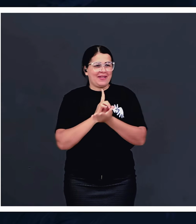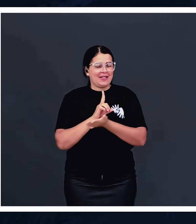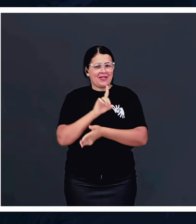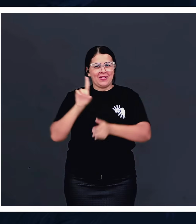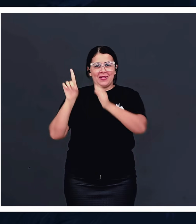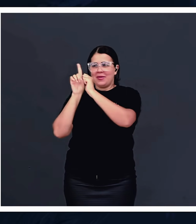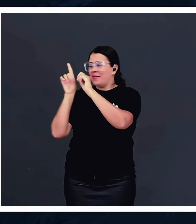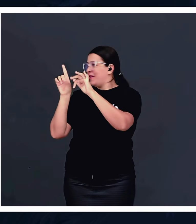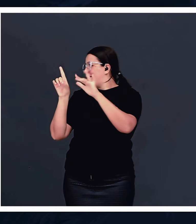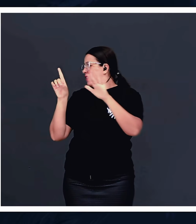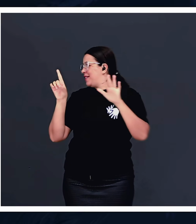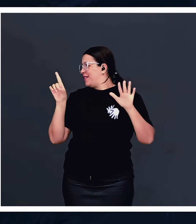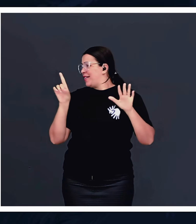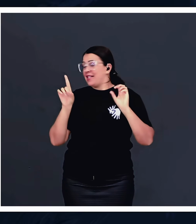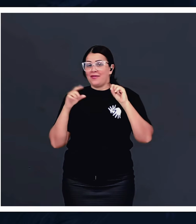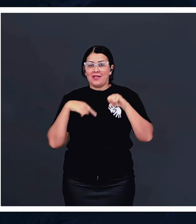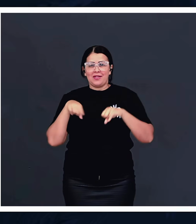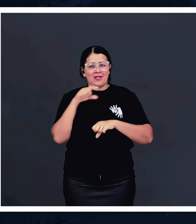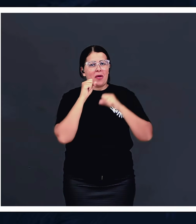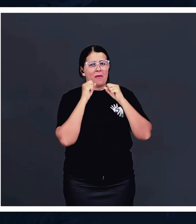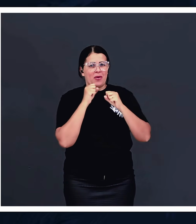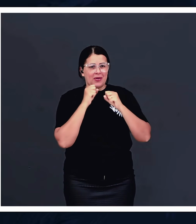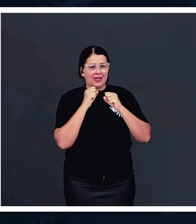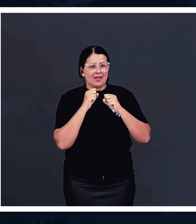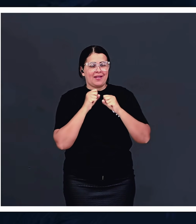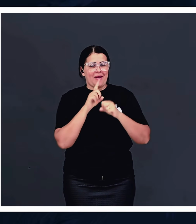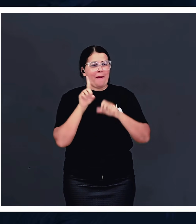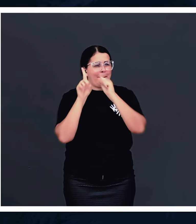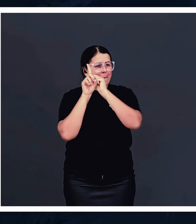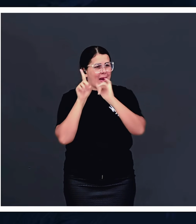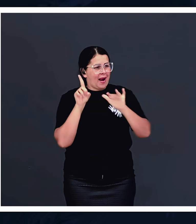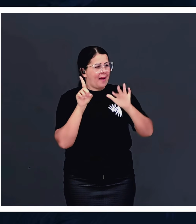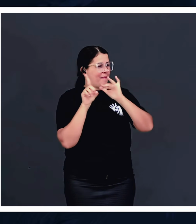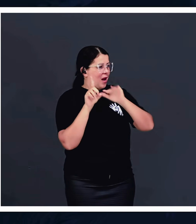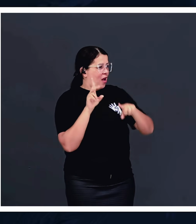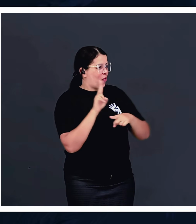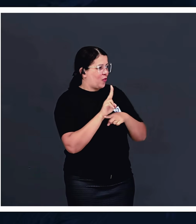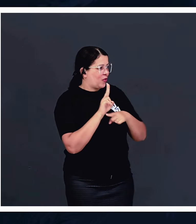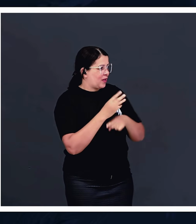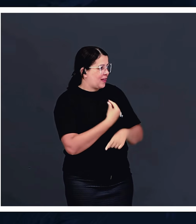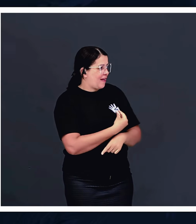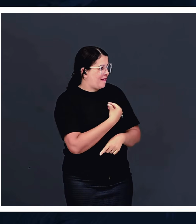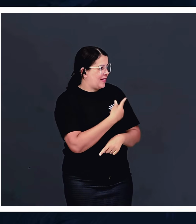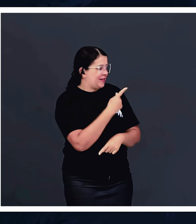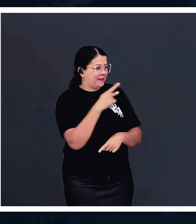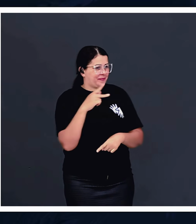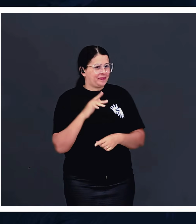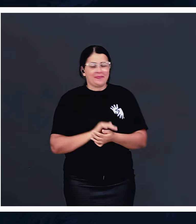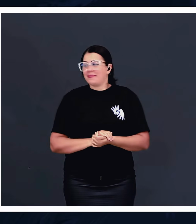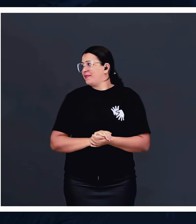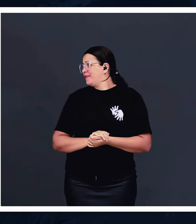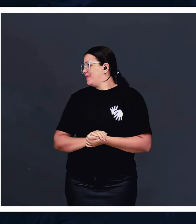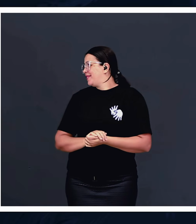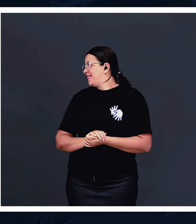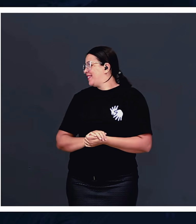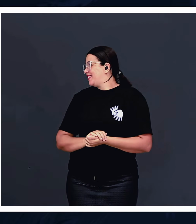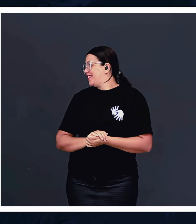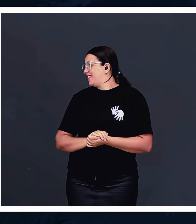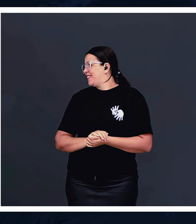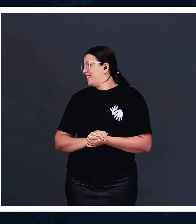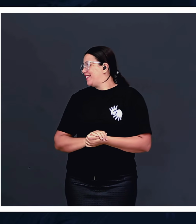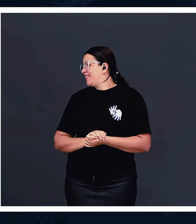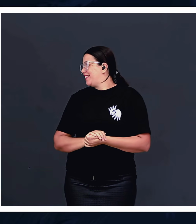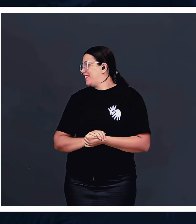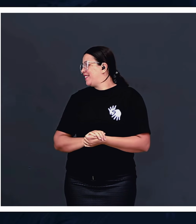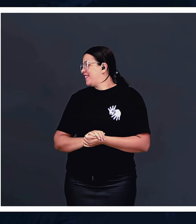vocês, viu? Que vocês possam ser cada vez mais abençoados, cuidando da vida dessa criança. Viu, princesa? Deus abençoe sua